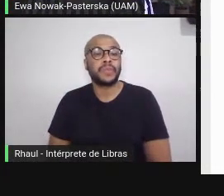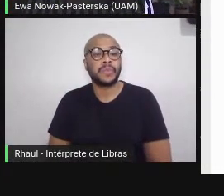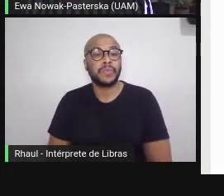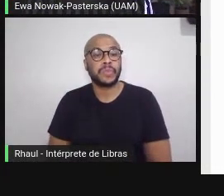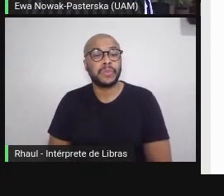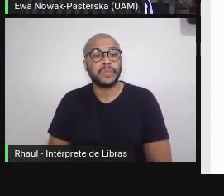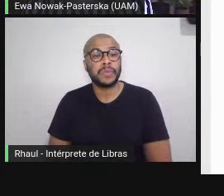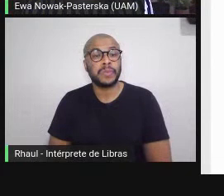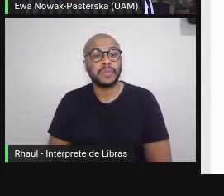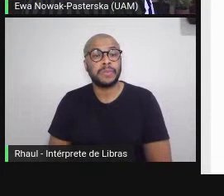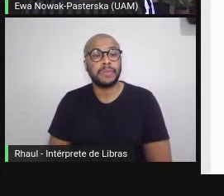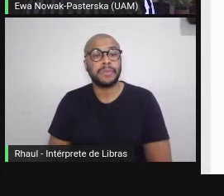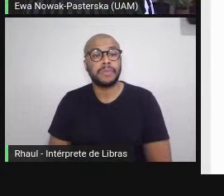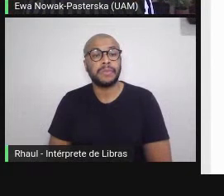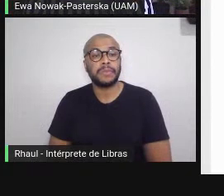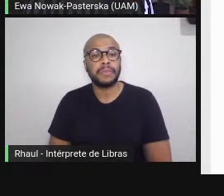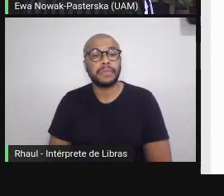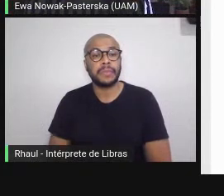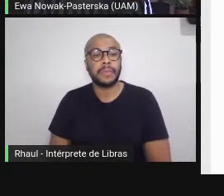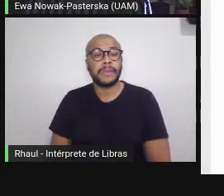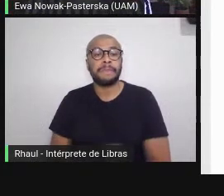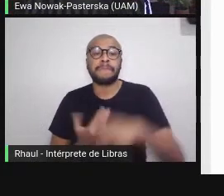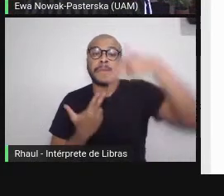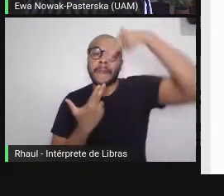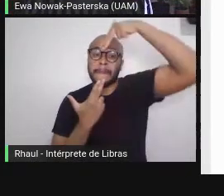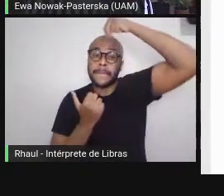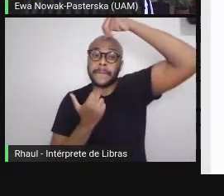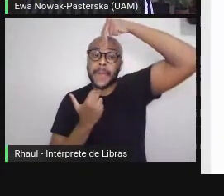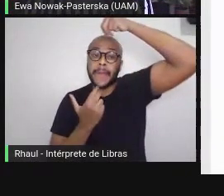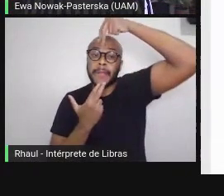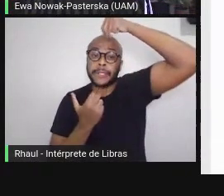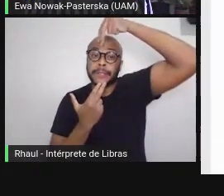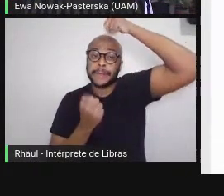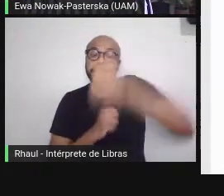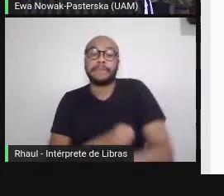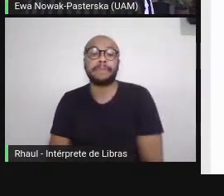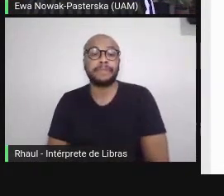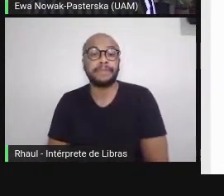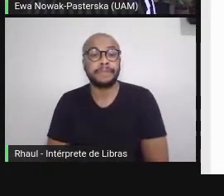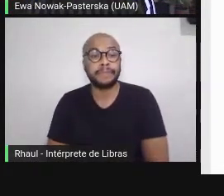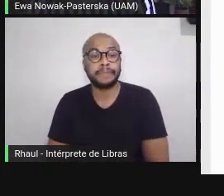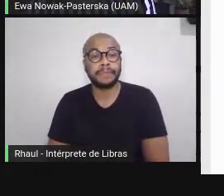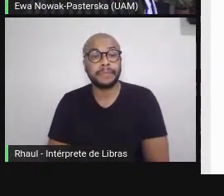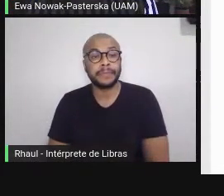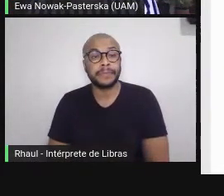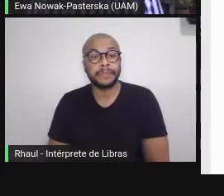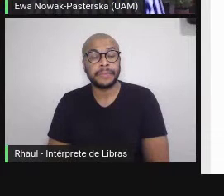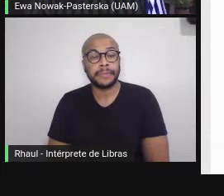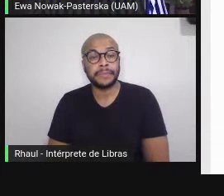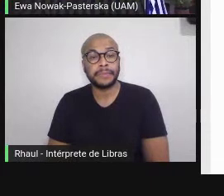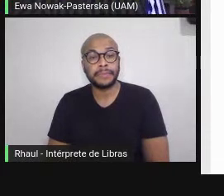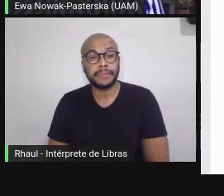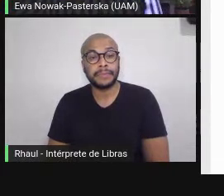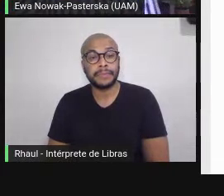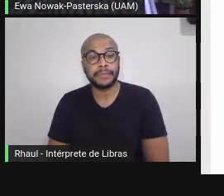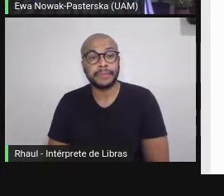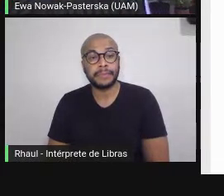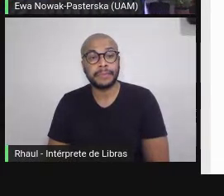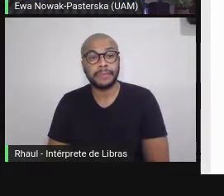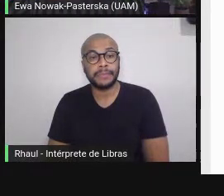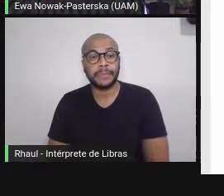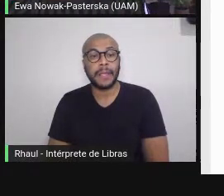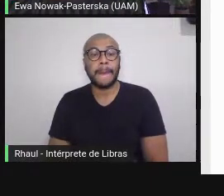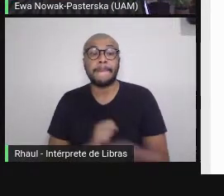Piotr Bodzi. Andrzej Głowa, Andrzej Cabeça. Maciej Noga, Maciej